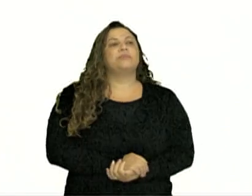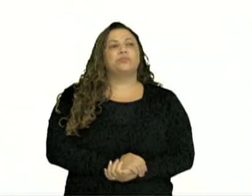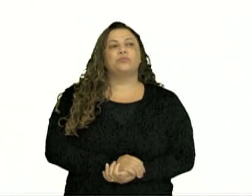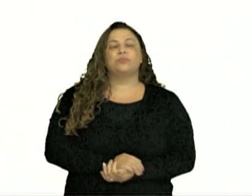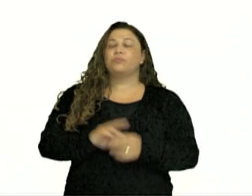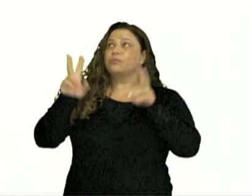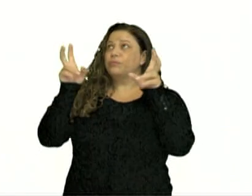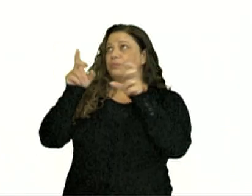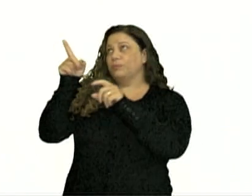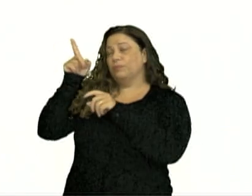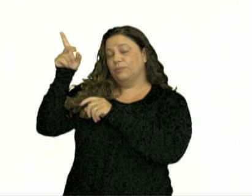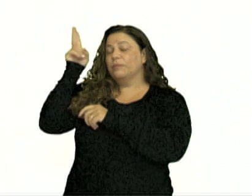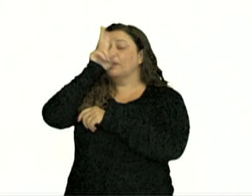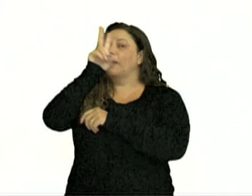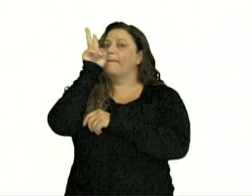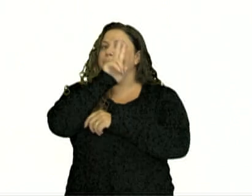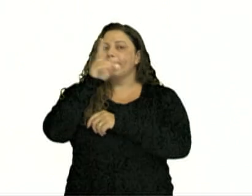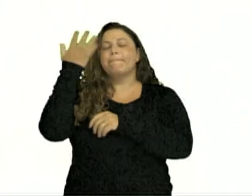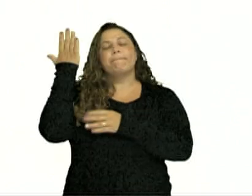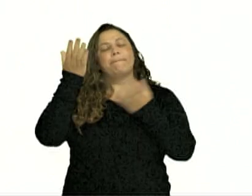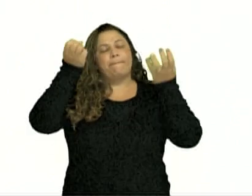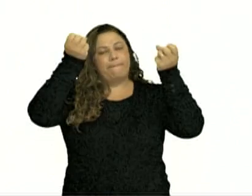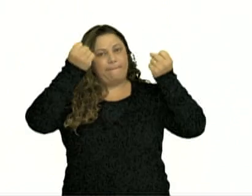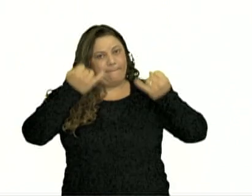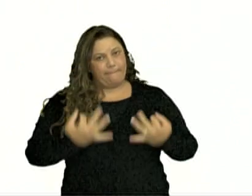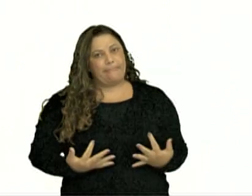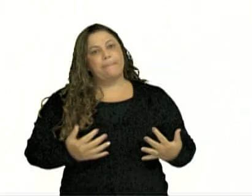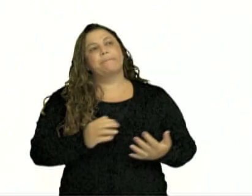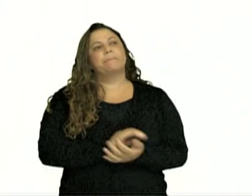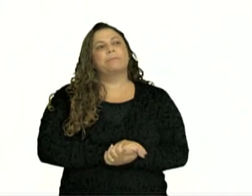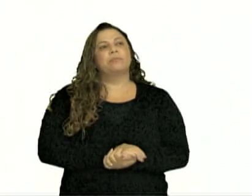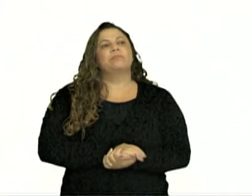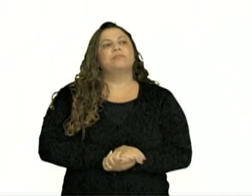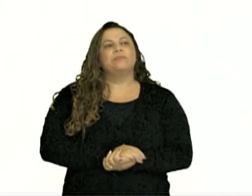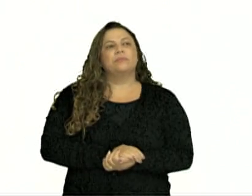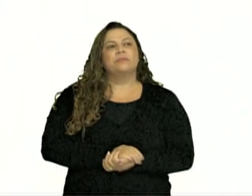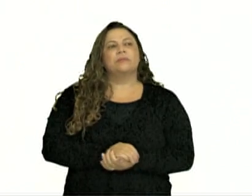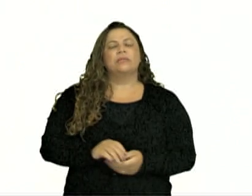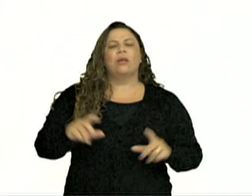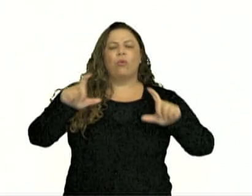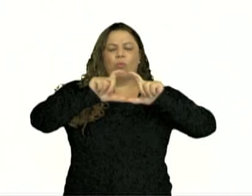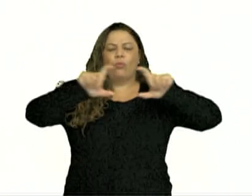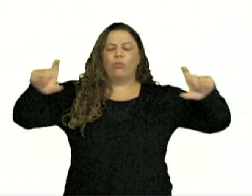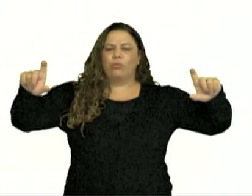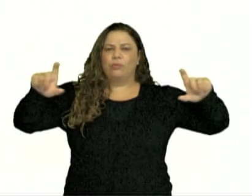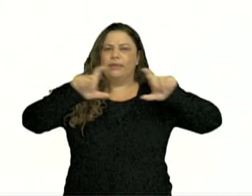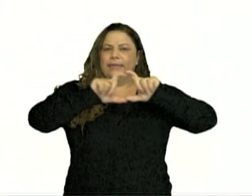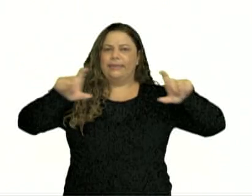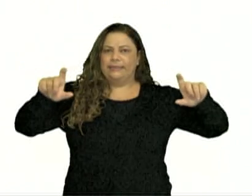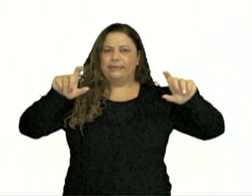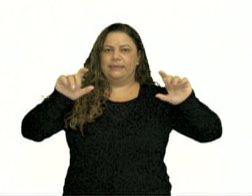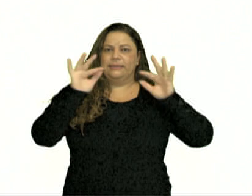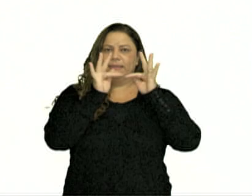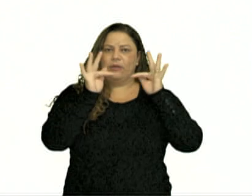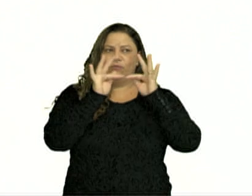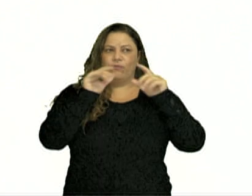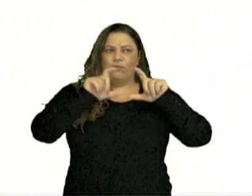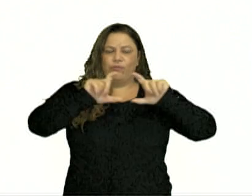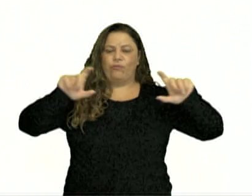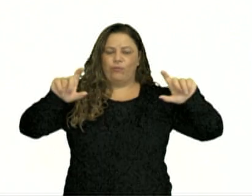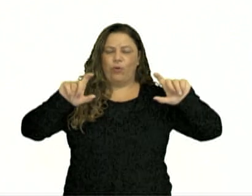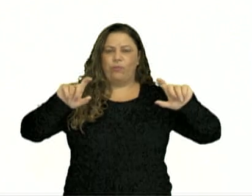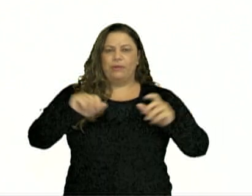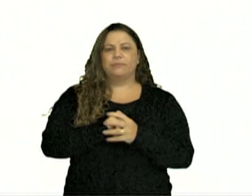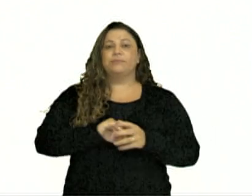que a gente já conversou sobre o equivalente em taxas lá. A gente usa esta formulazinha aqui. O I